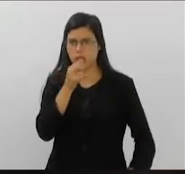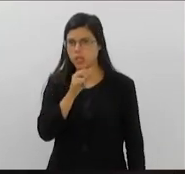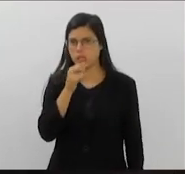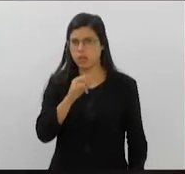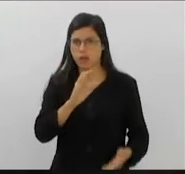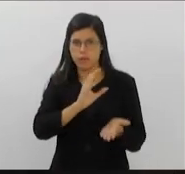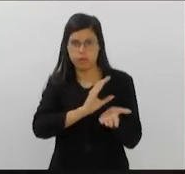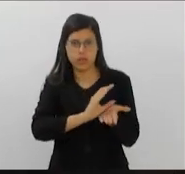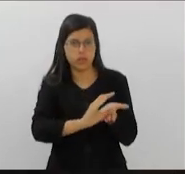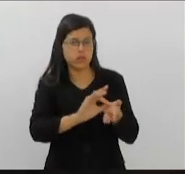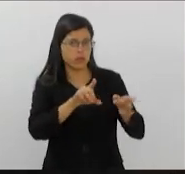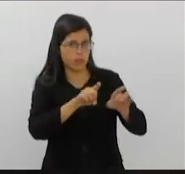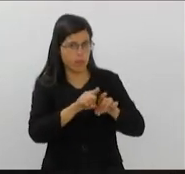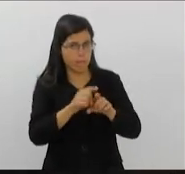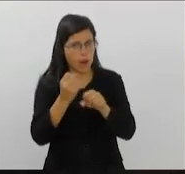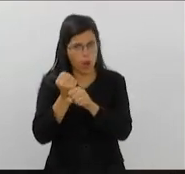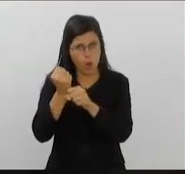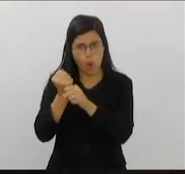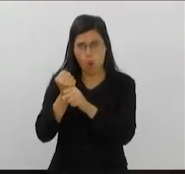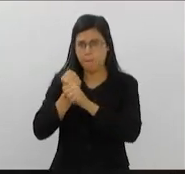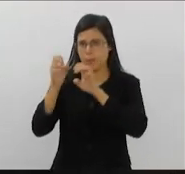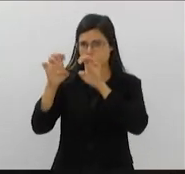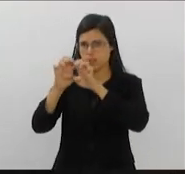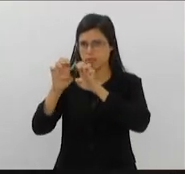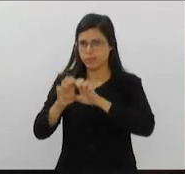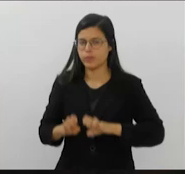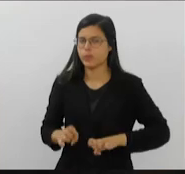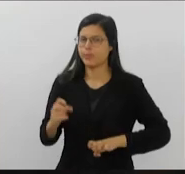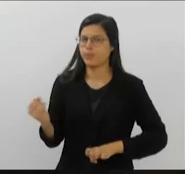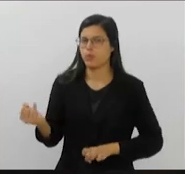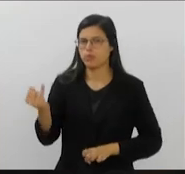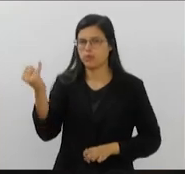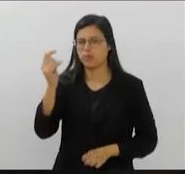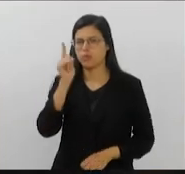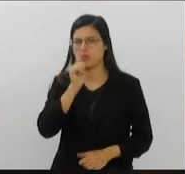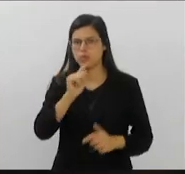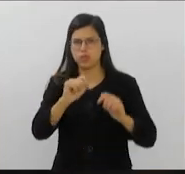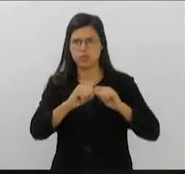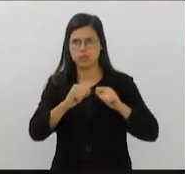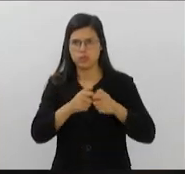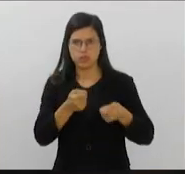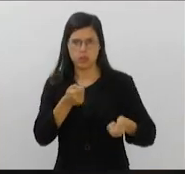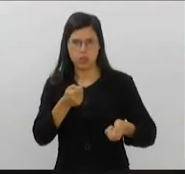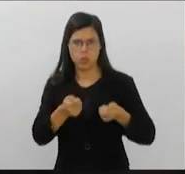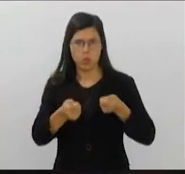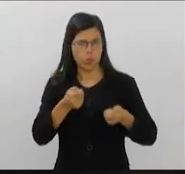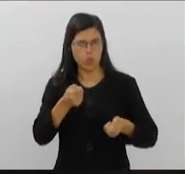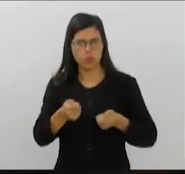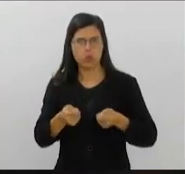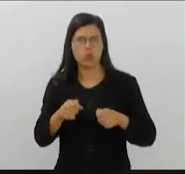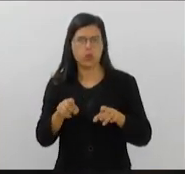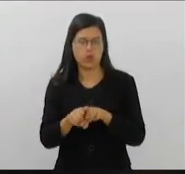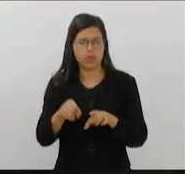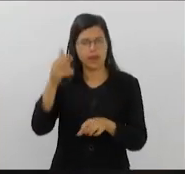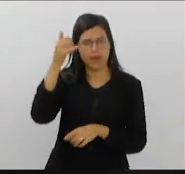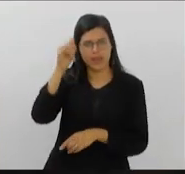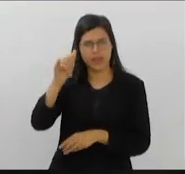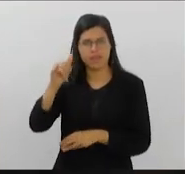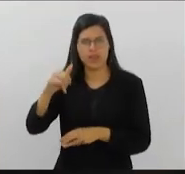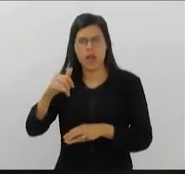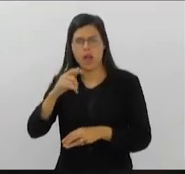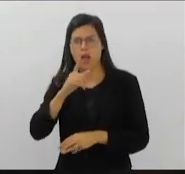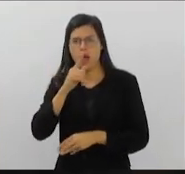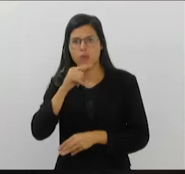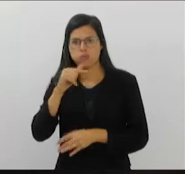também para obras estruturantes importantes para que a gente consiga fazer o controle de inundações, prevenção de enchentes, e também que a